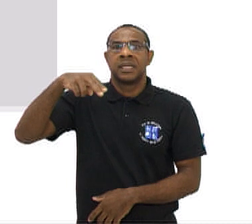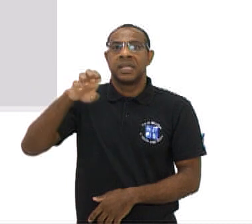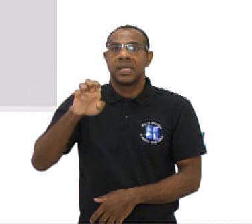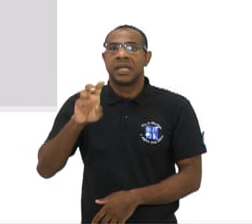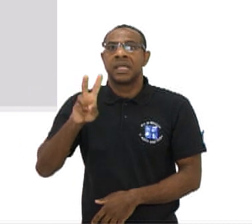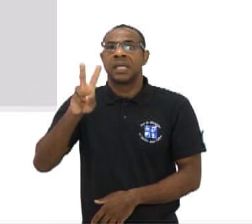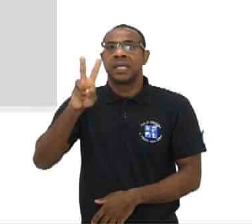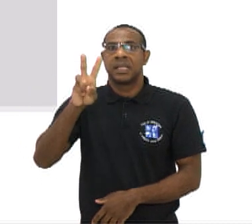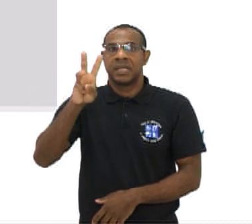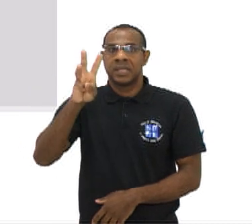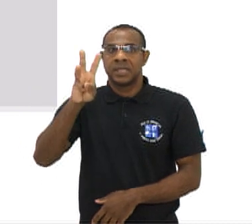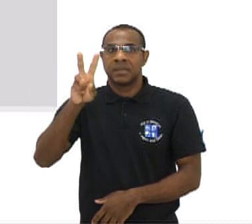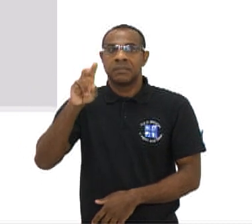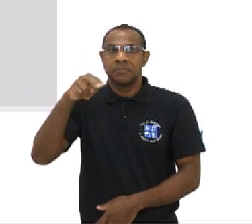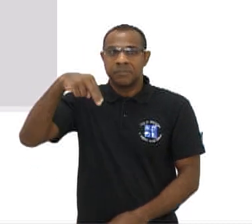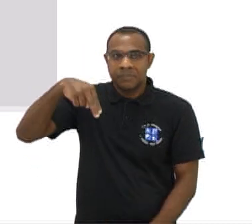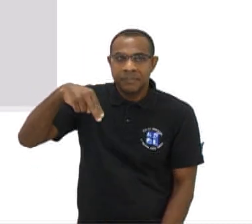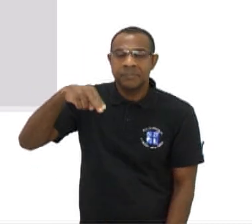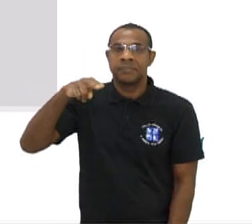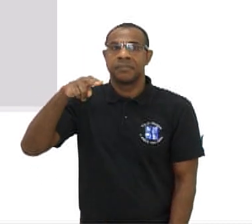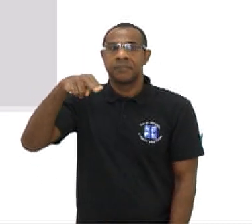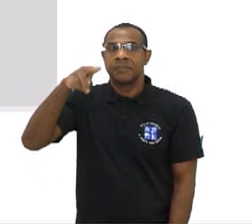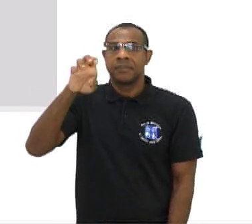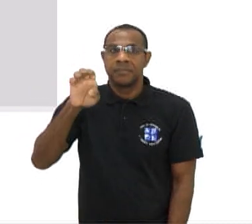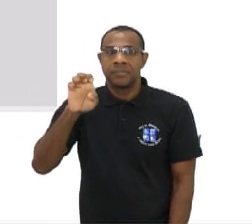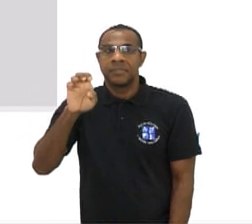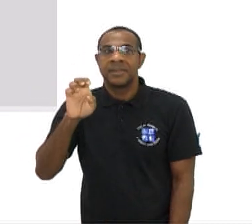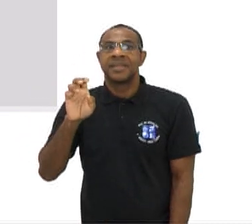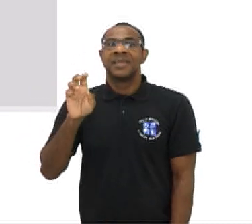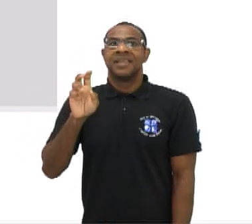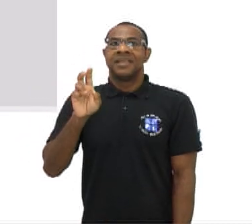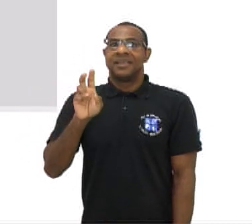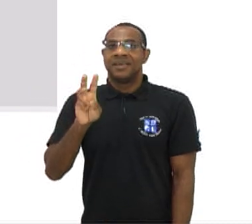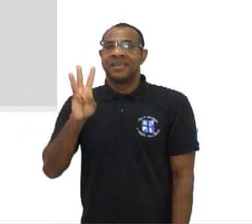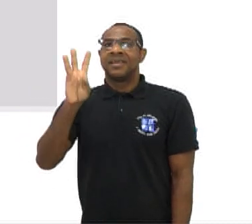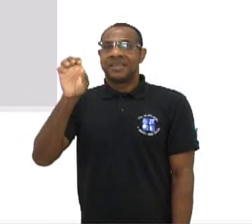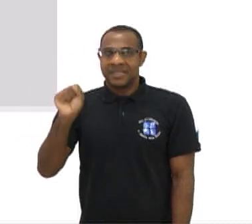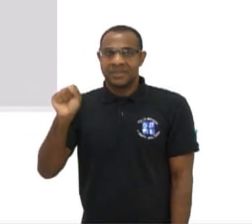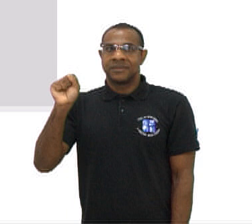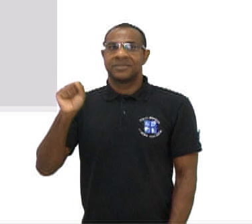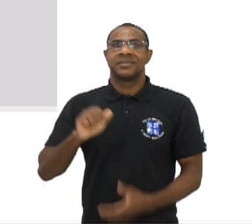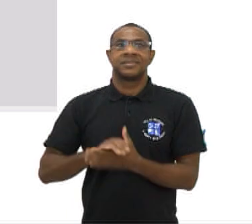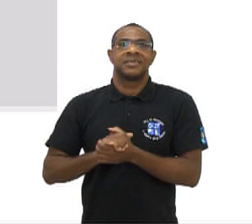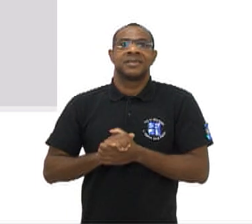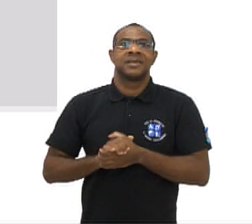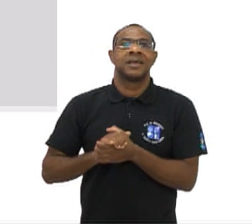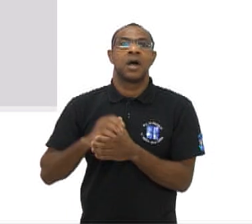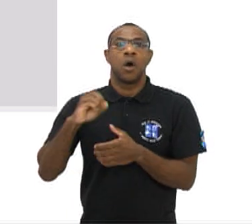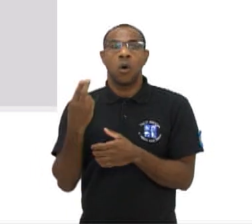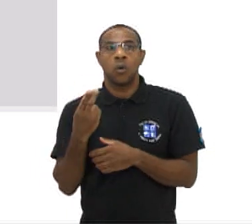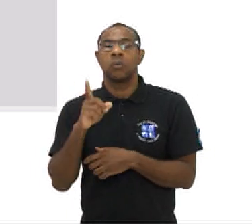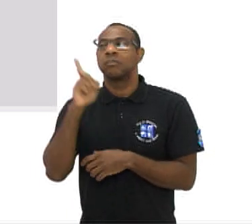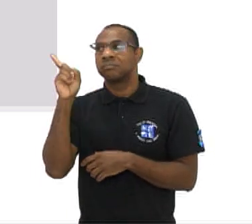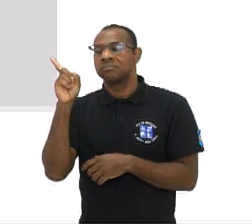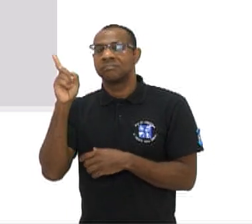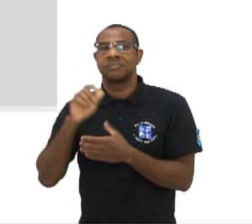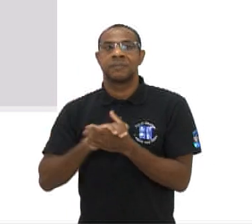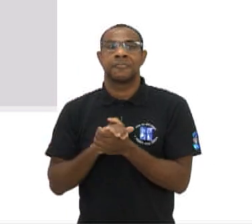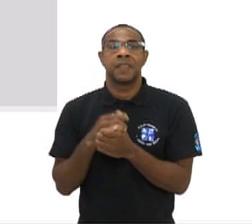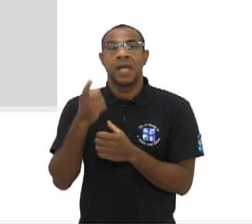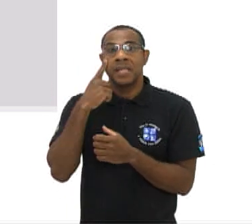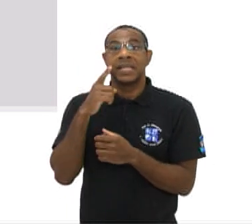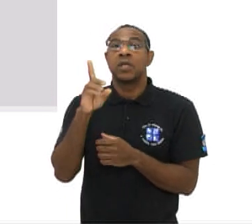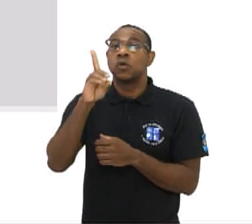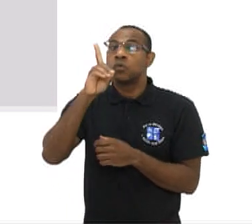a edição, depois quem escreveu e a data. A data aqui, ó, é importante